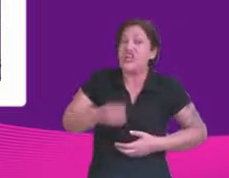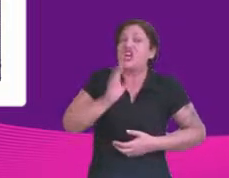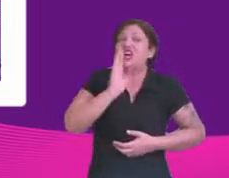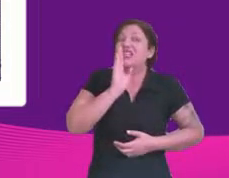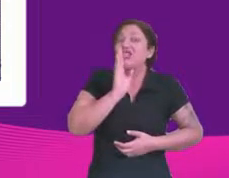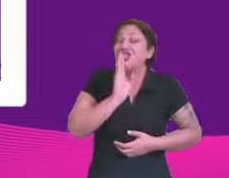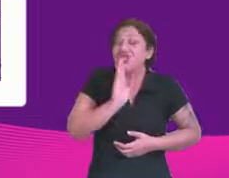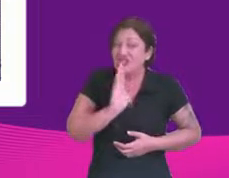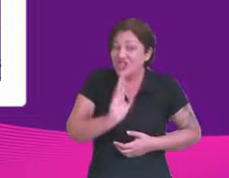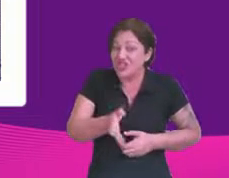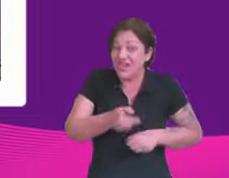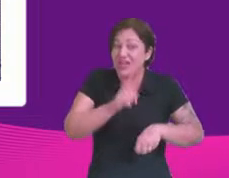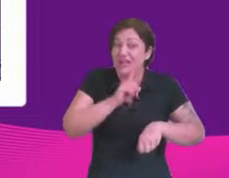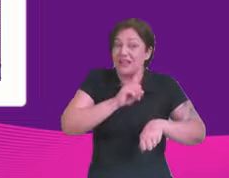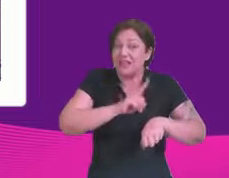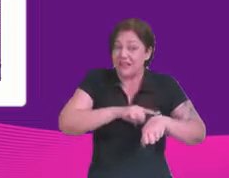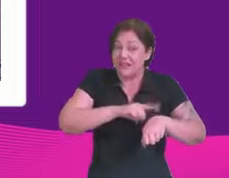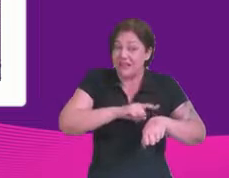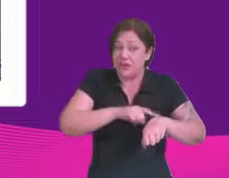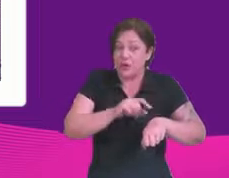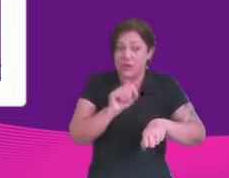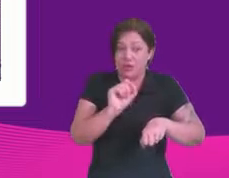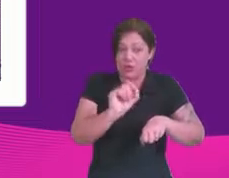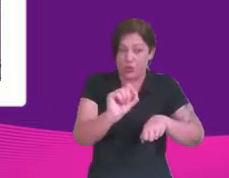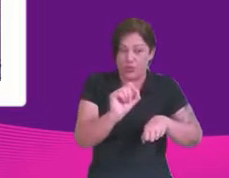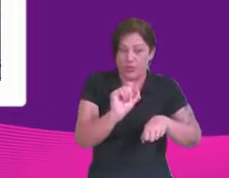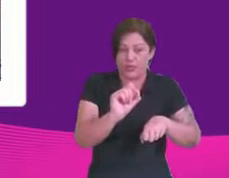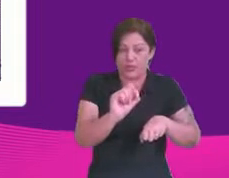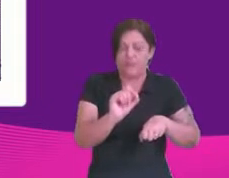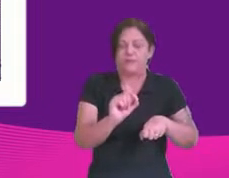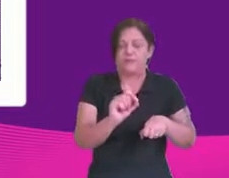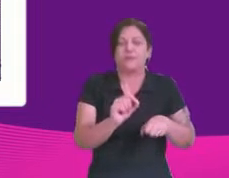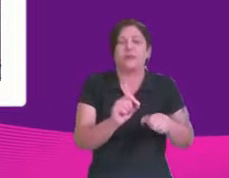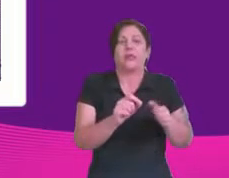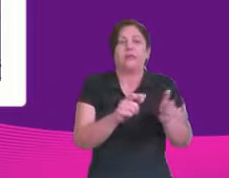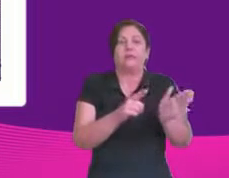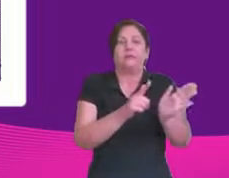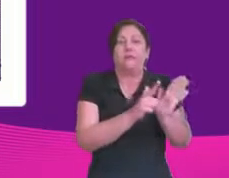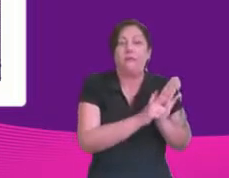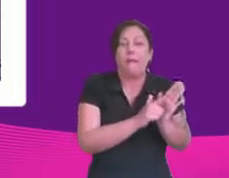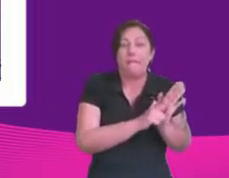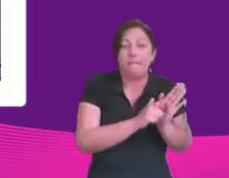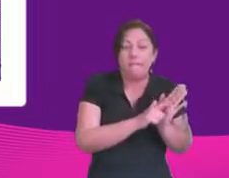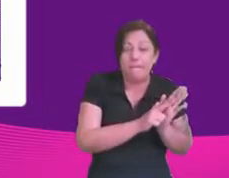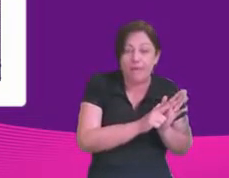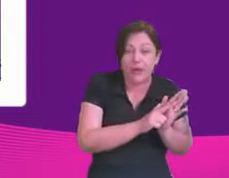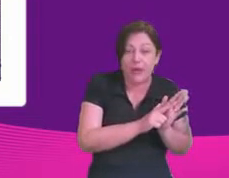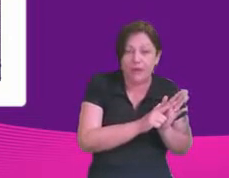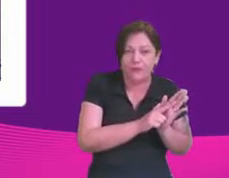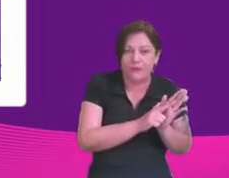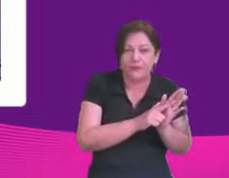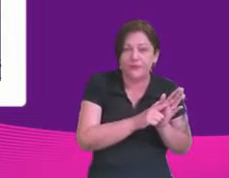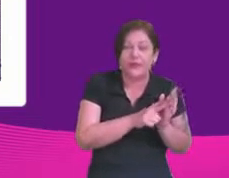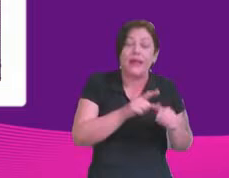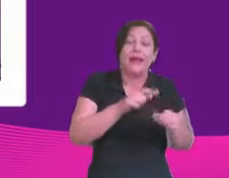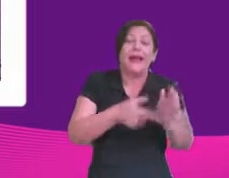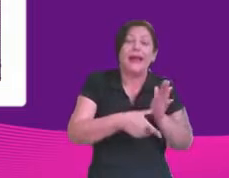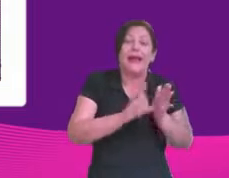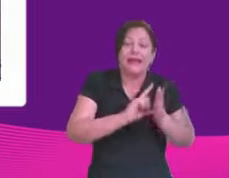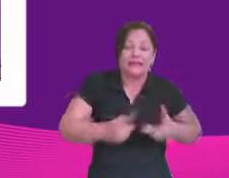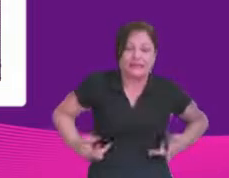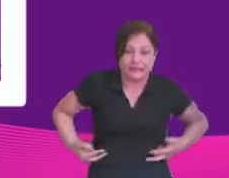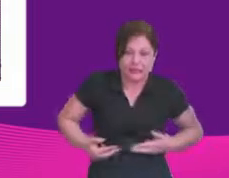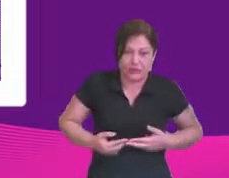vacinação para as bactérias capsuladas, né, antipneumocócica, antimeningocócica, antihemófilos. O